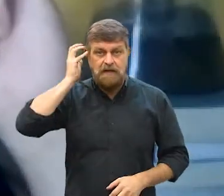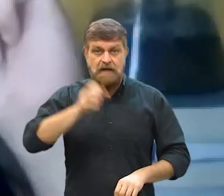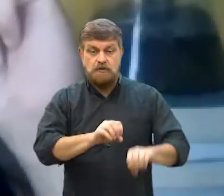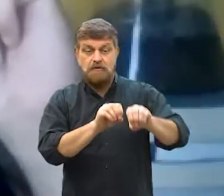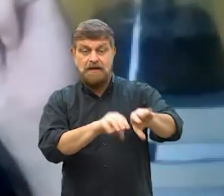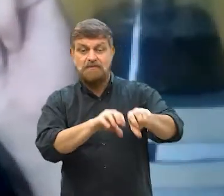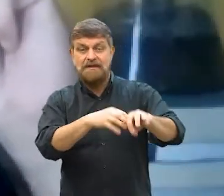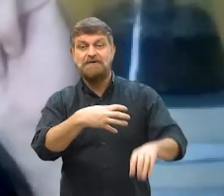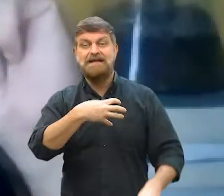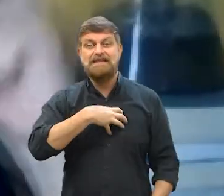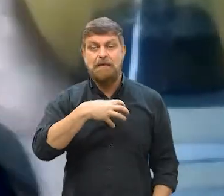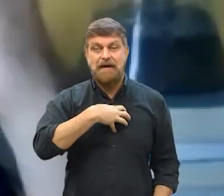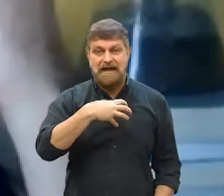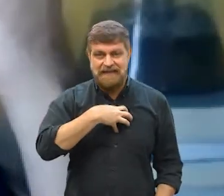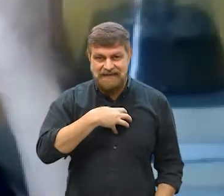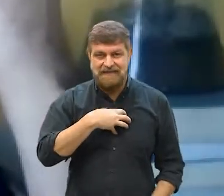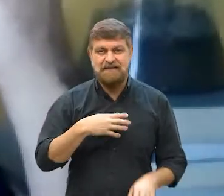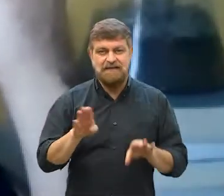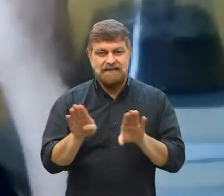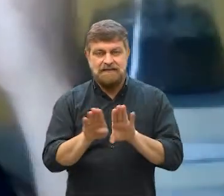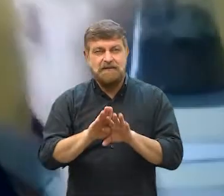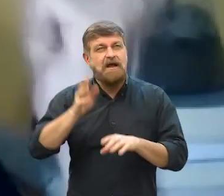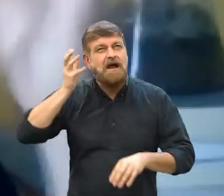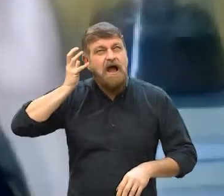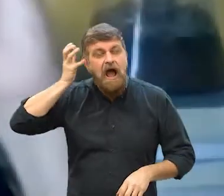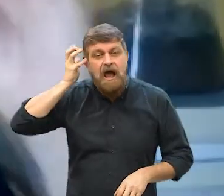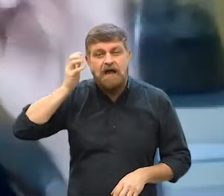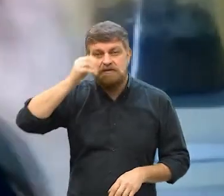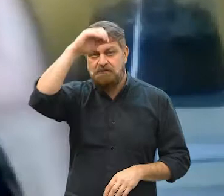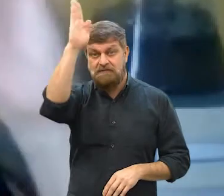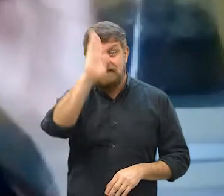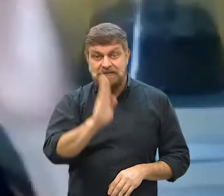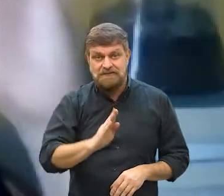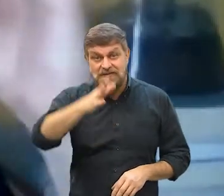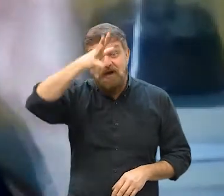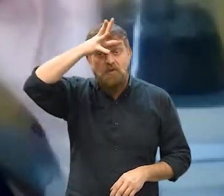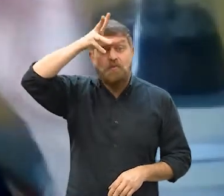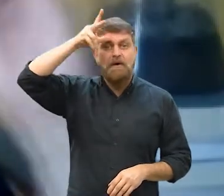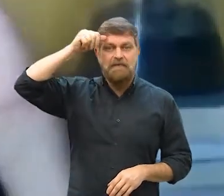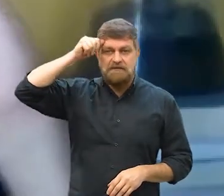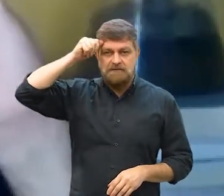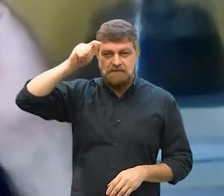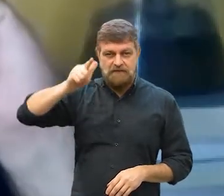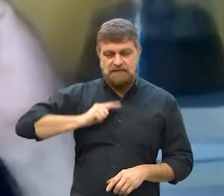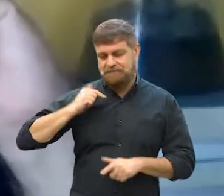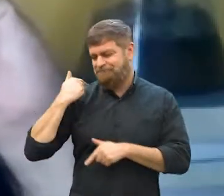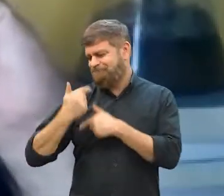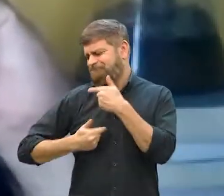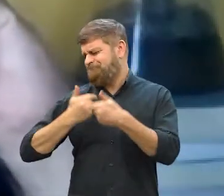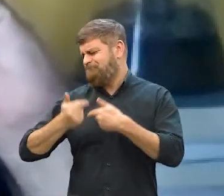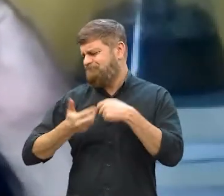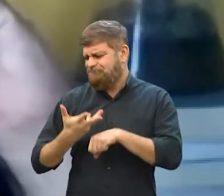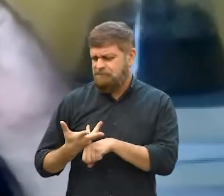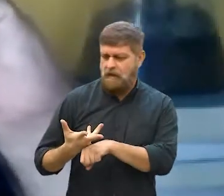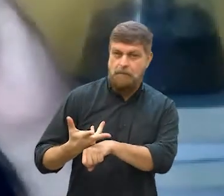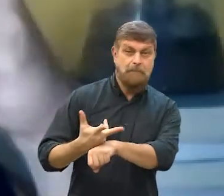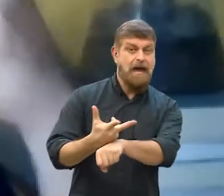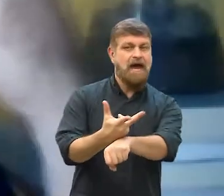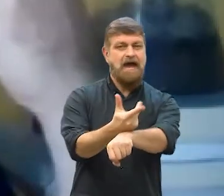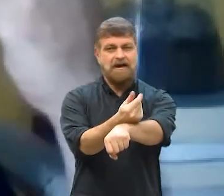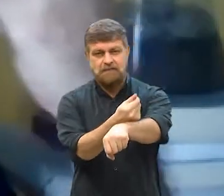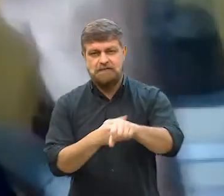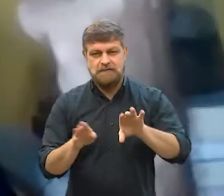da Bahia enfim a rádio Nacional do Amazonas né que faz um trabalho maravilhoso